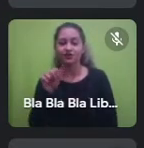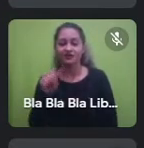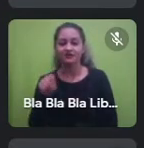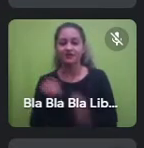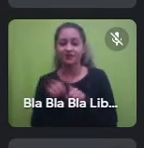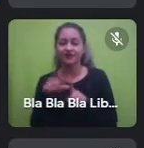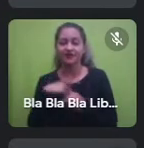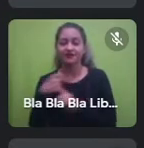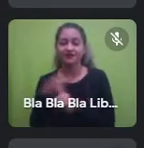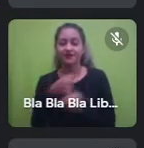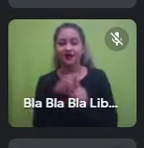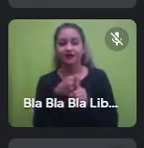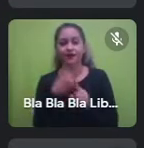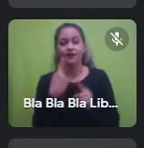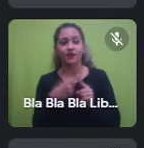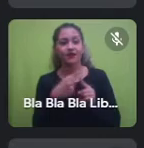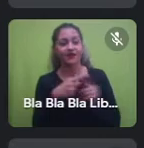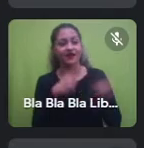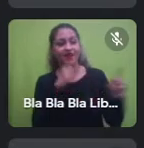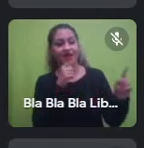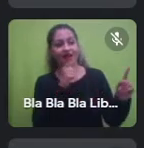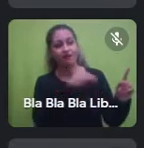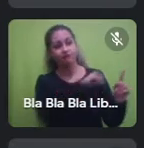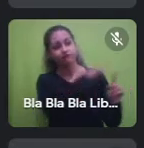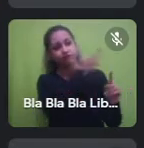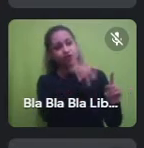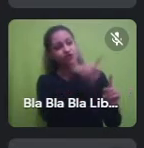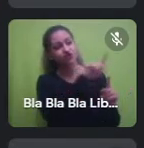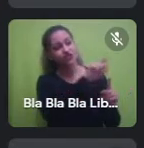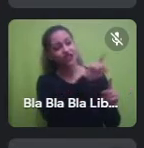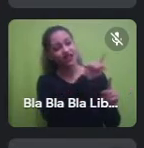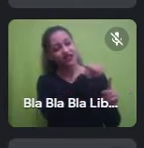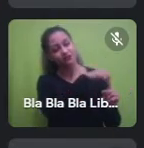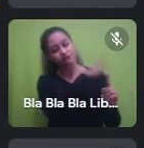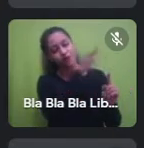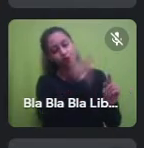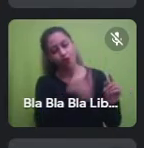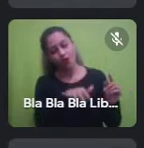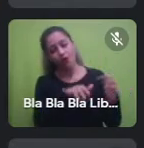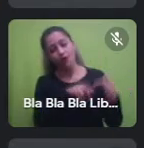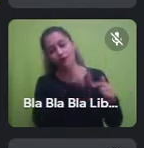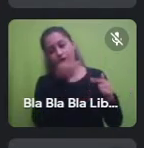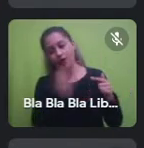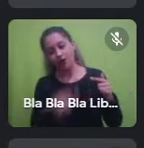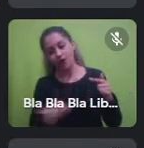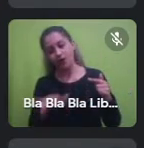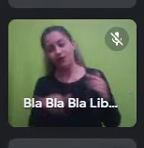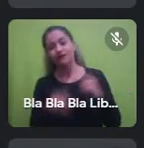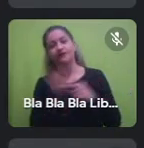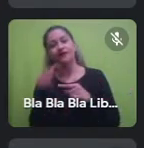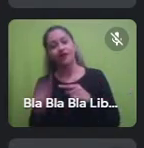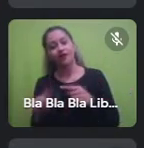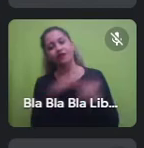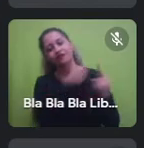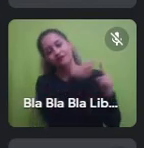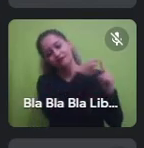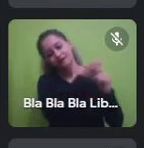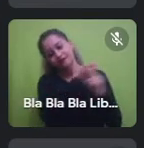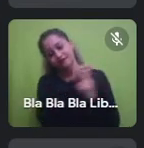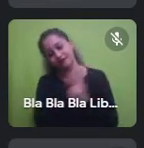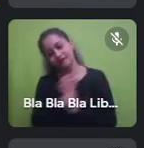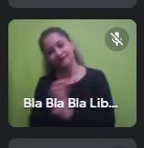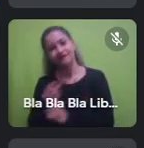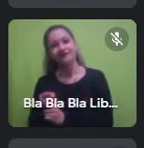água que vem lá do gelado, que joga no Paraupebas, que joga no Itacaiunas, como também teria o impacto do